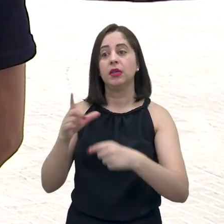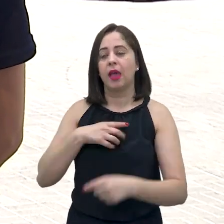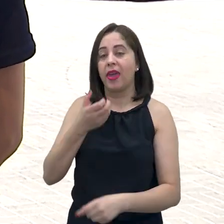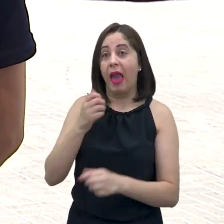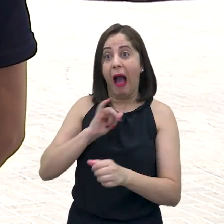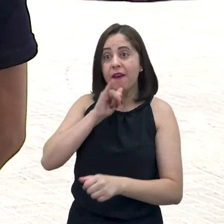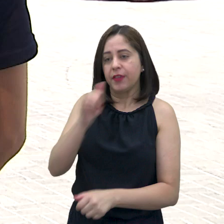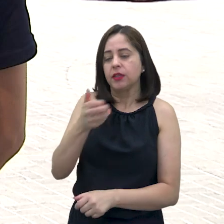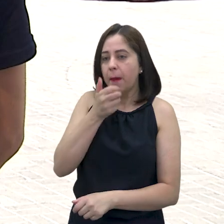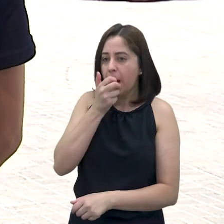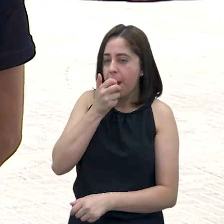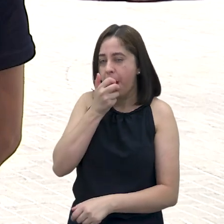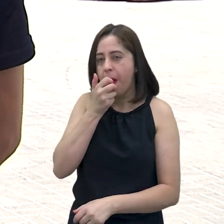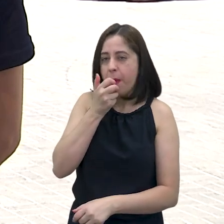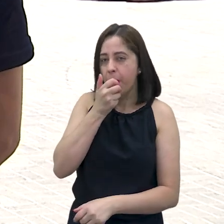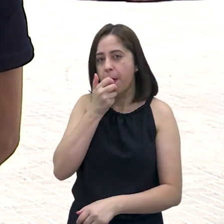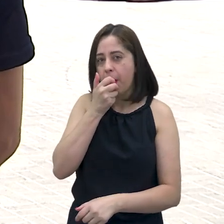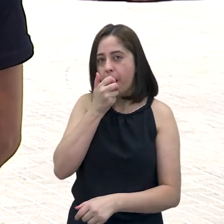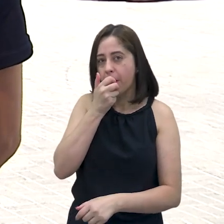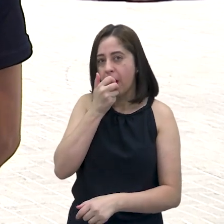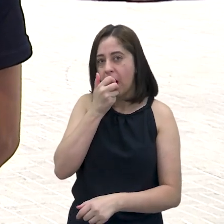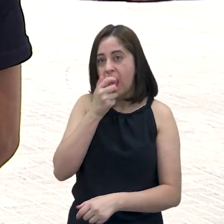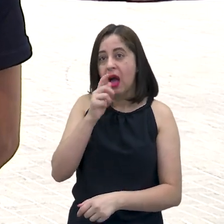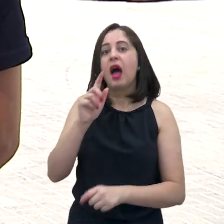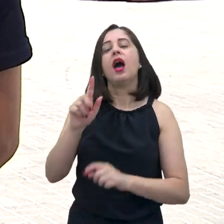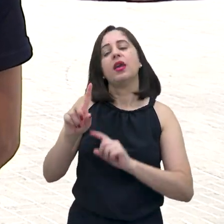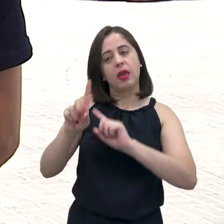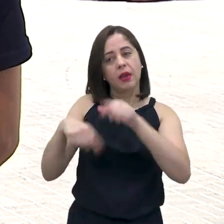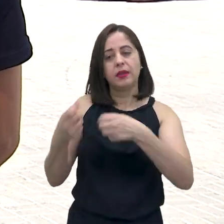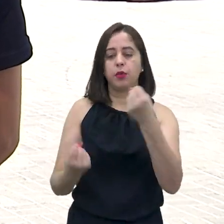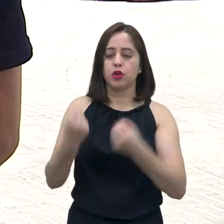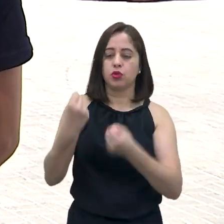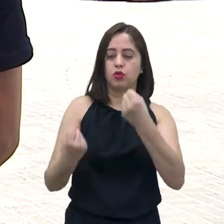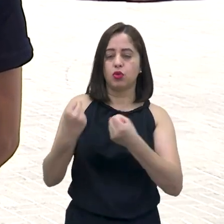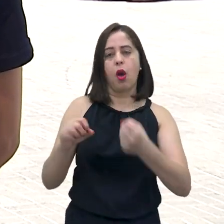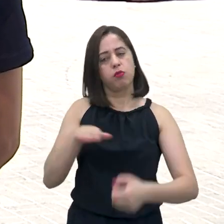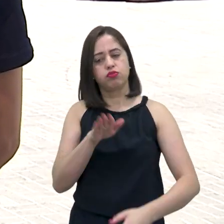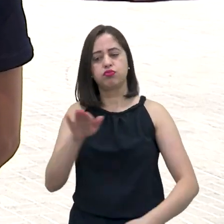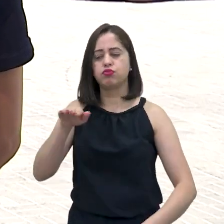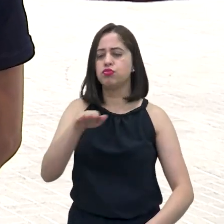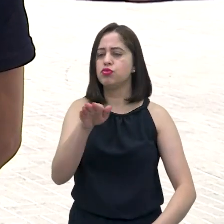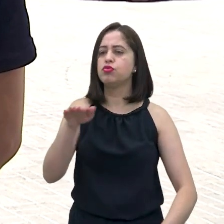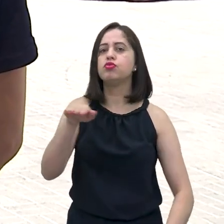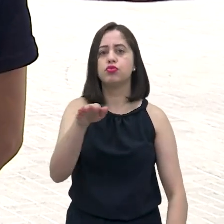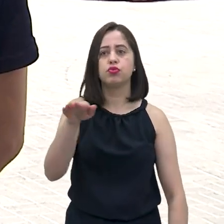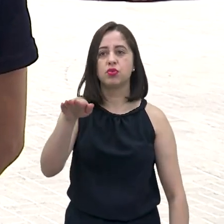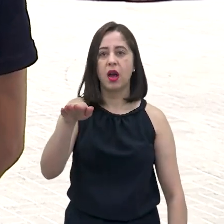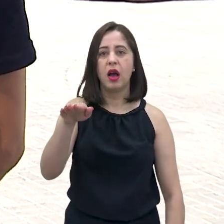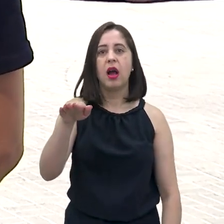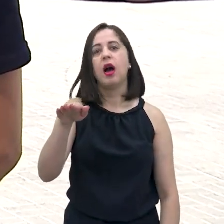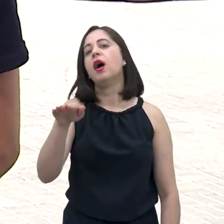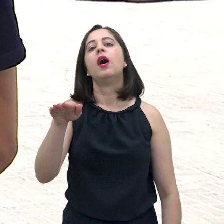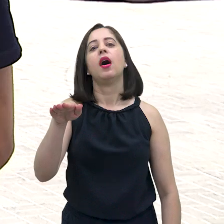rede de rádio, né, e cai para a gente na viatura, né. Então, a viatura que for ali daquele setor